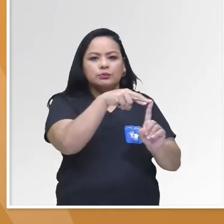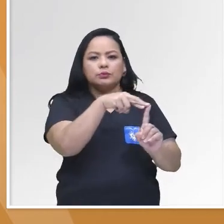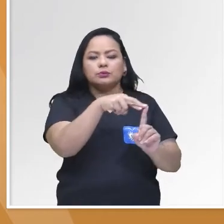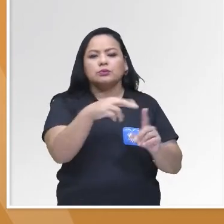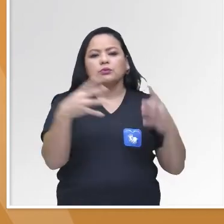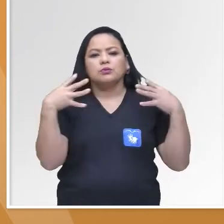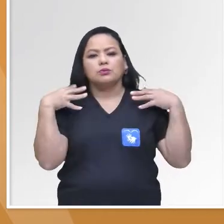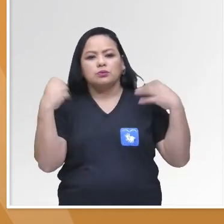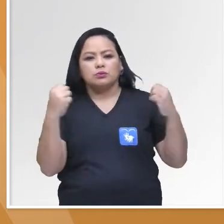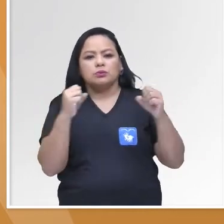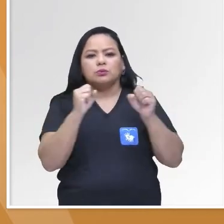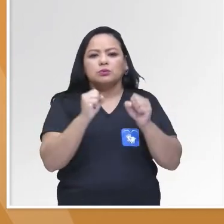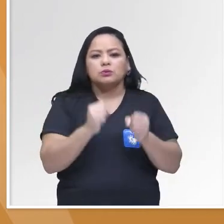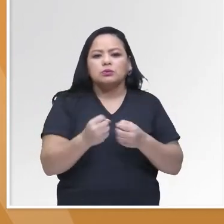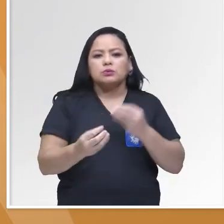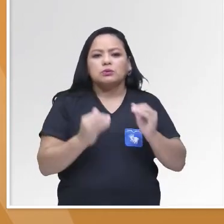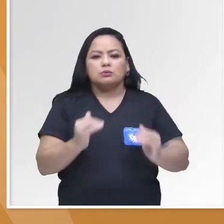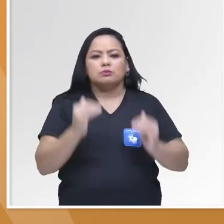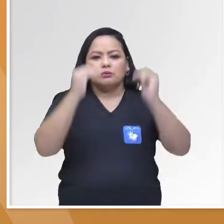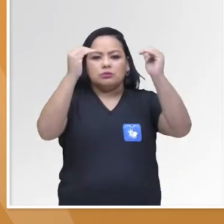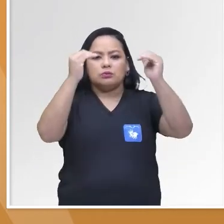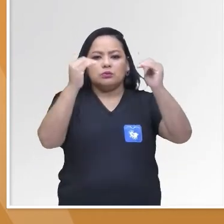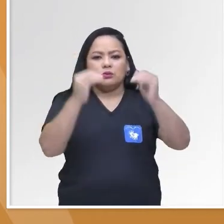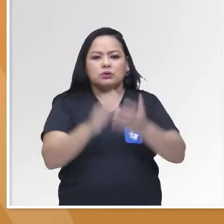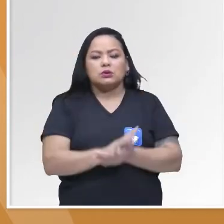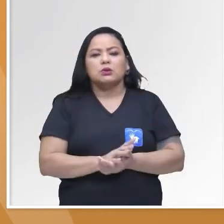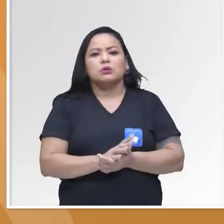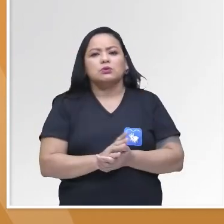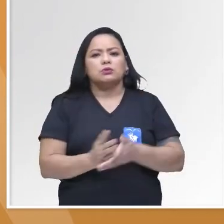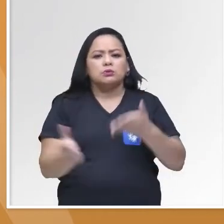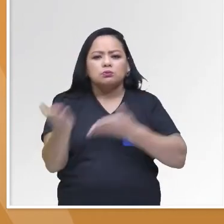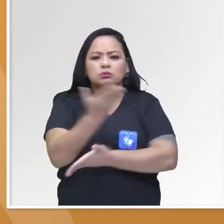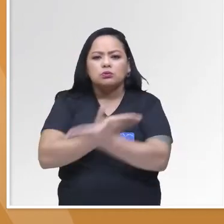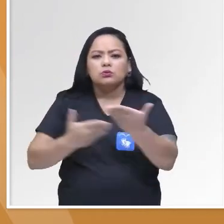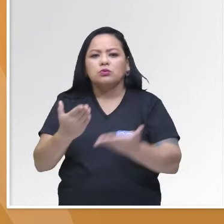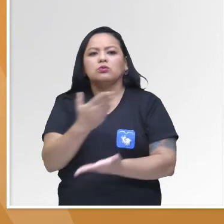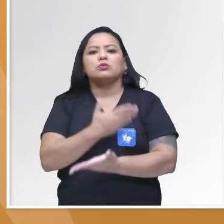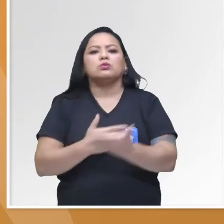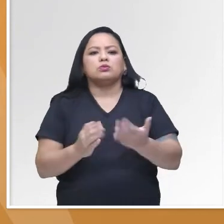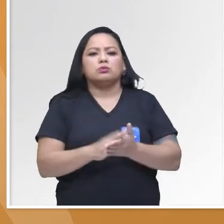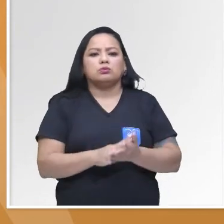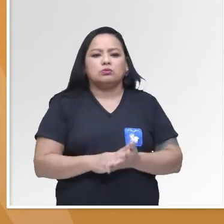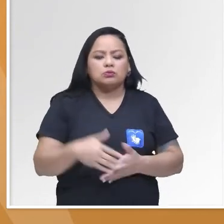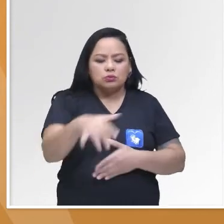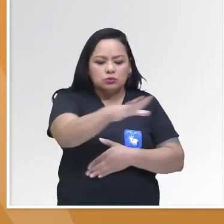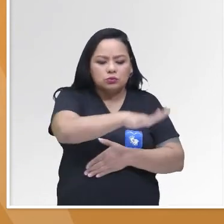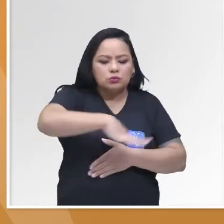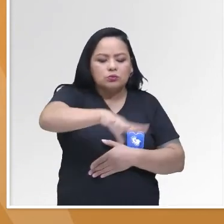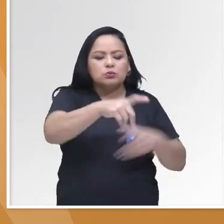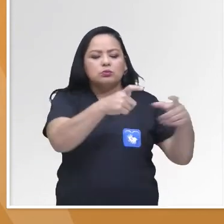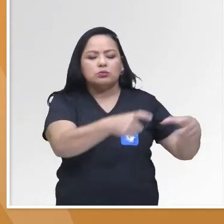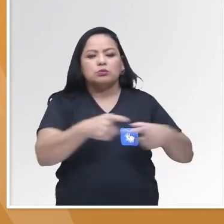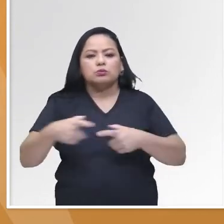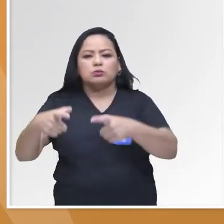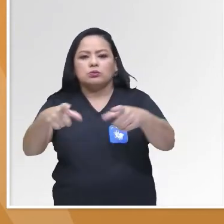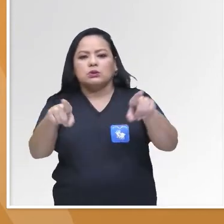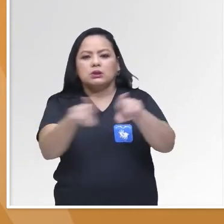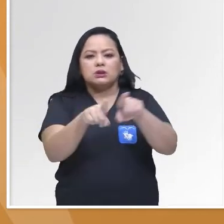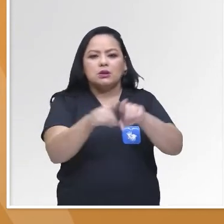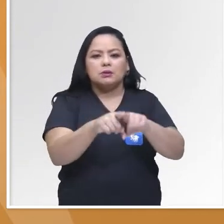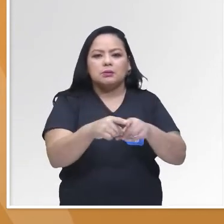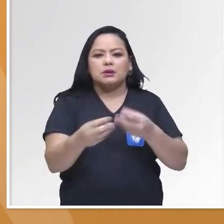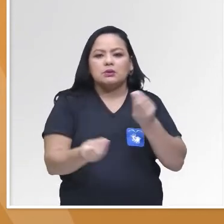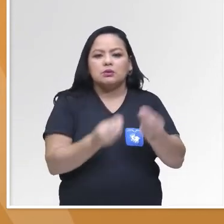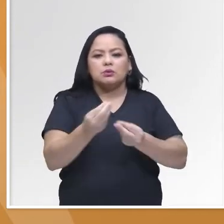seu poder e grau de intervenção no usufruto de seus espaços e na sua